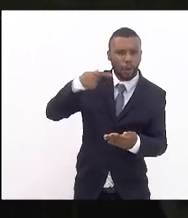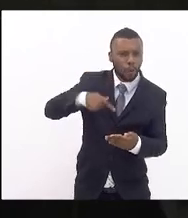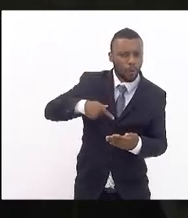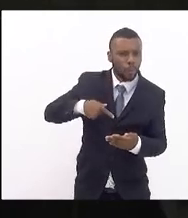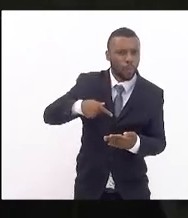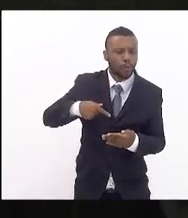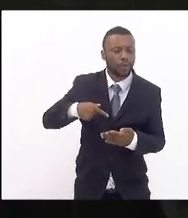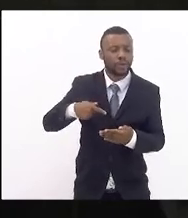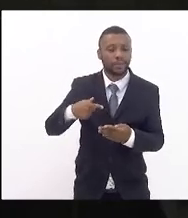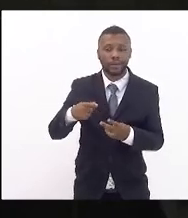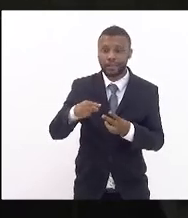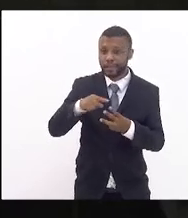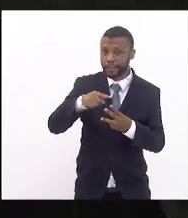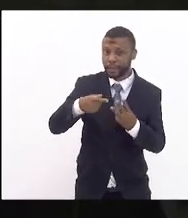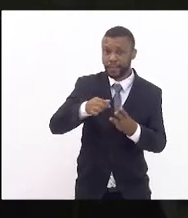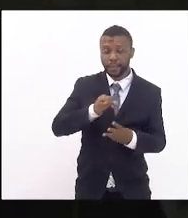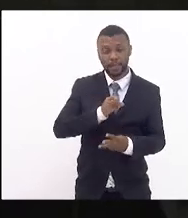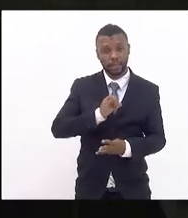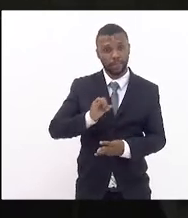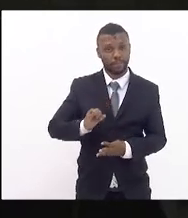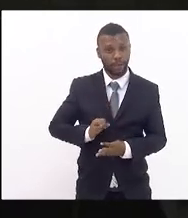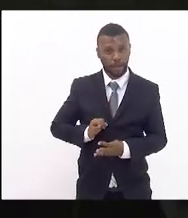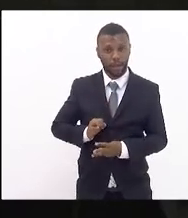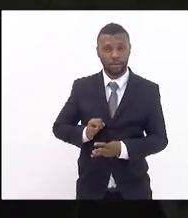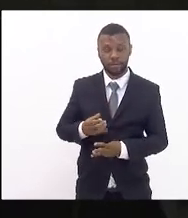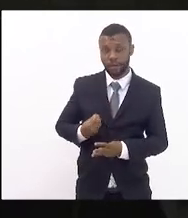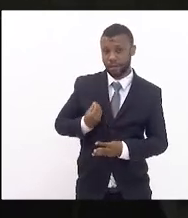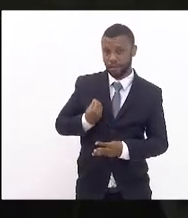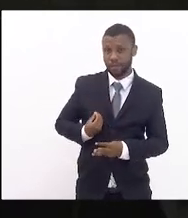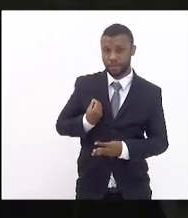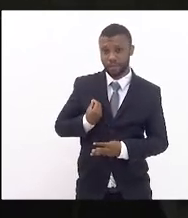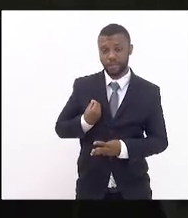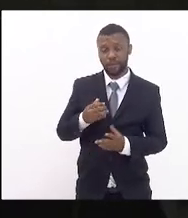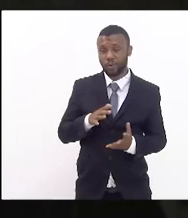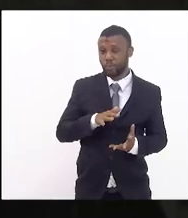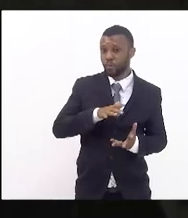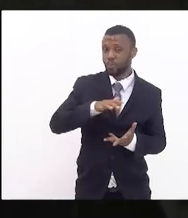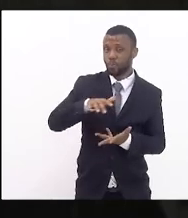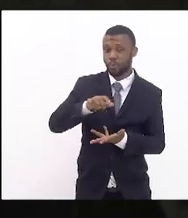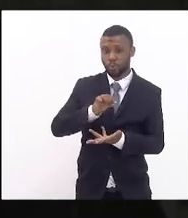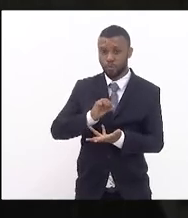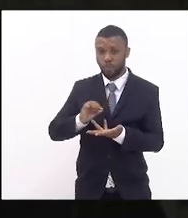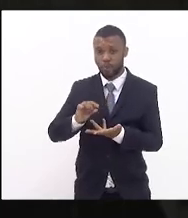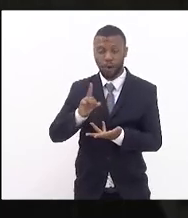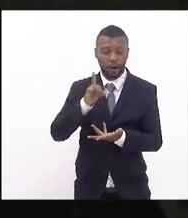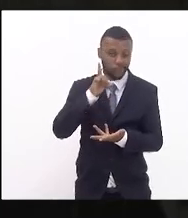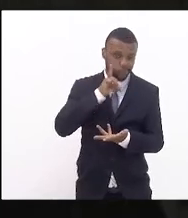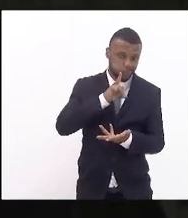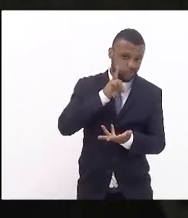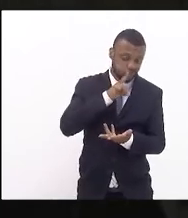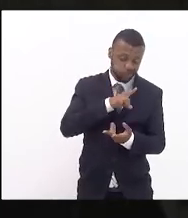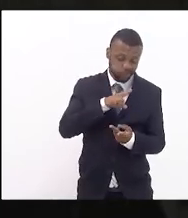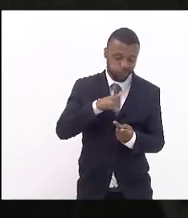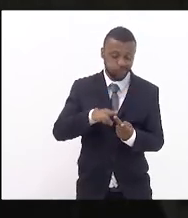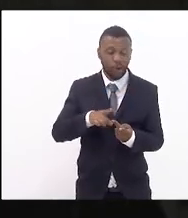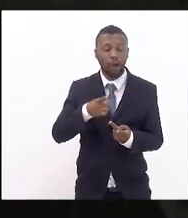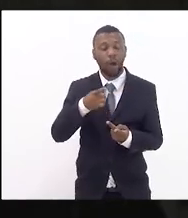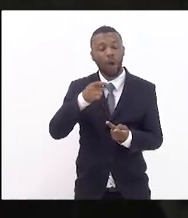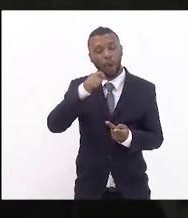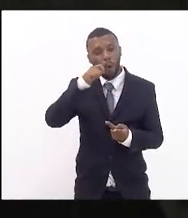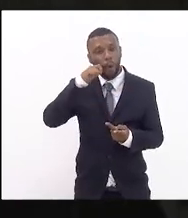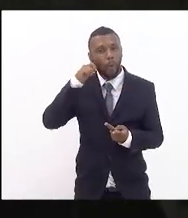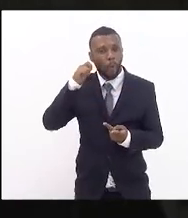três impérios existem no mundo: o americano, o russo e o